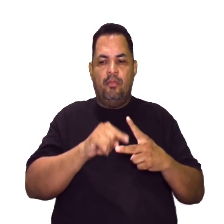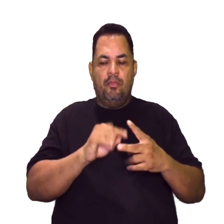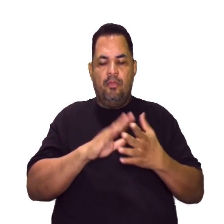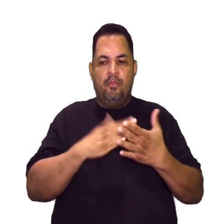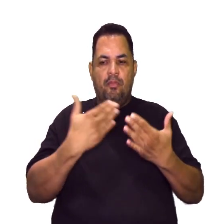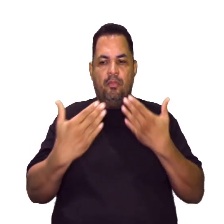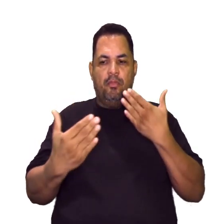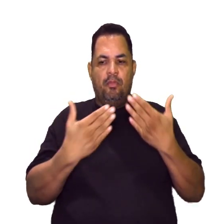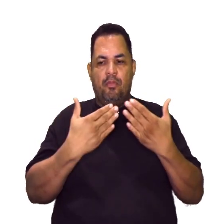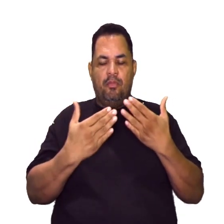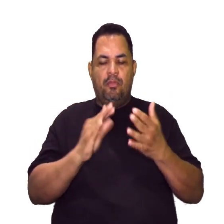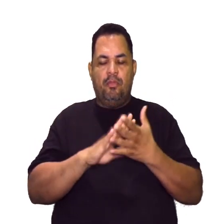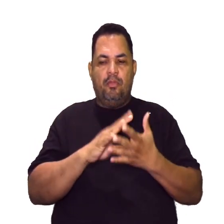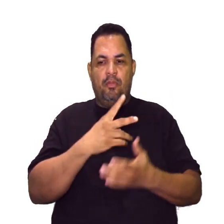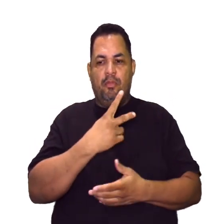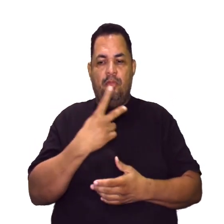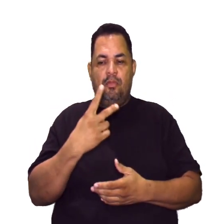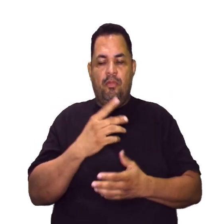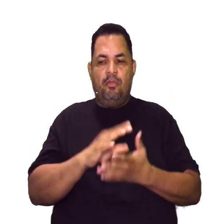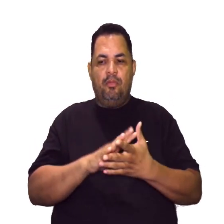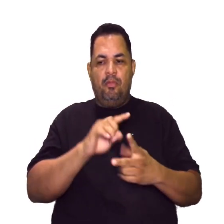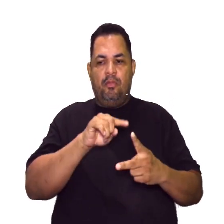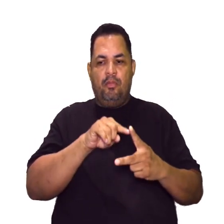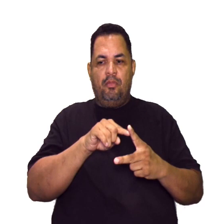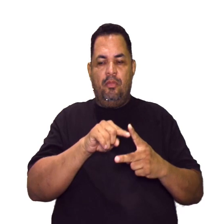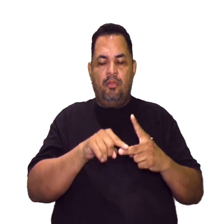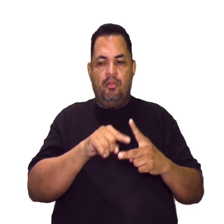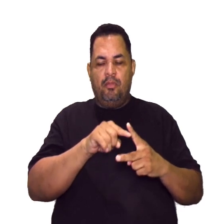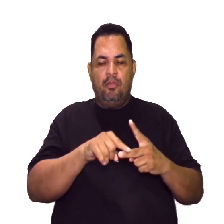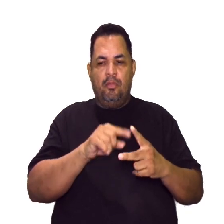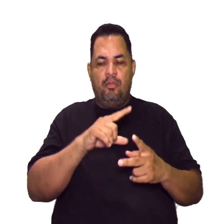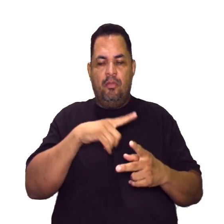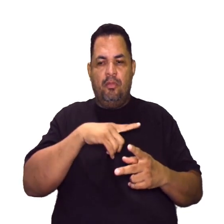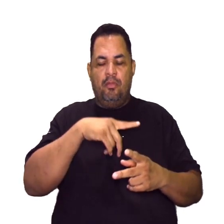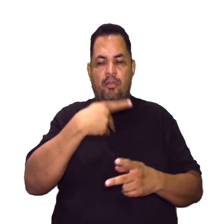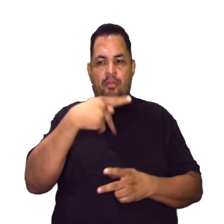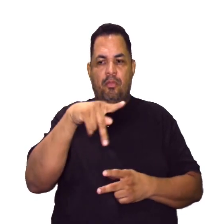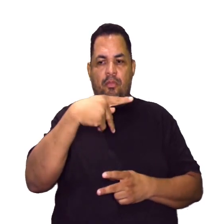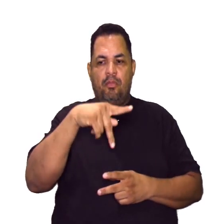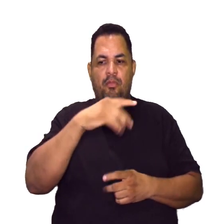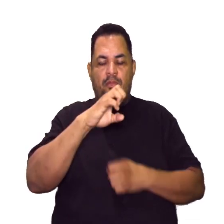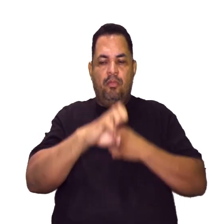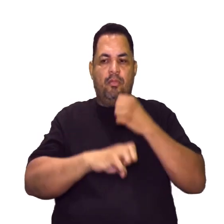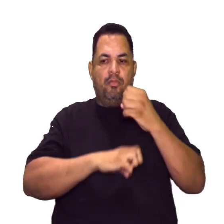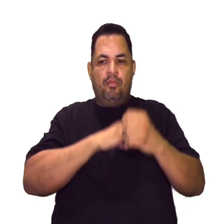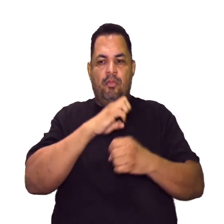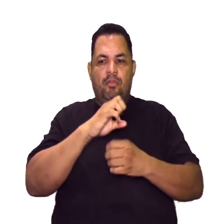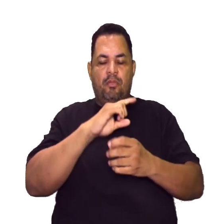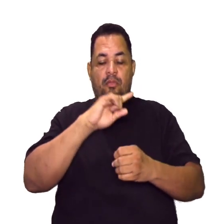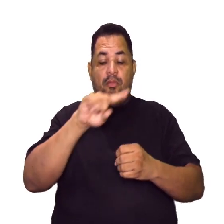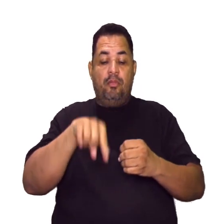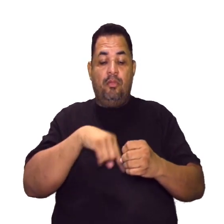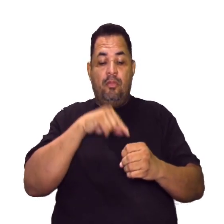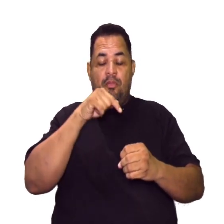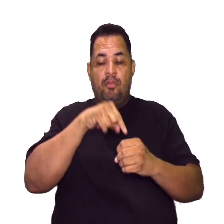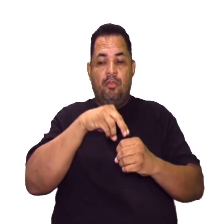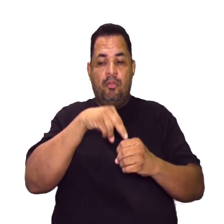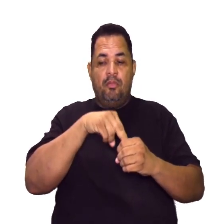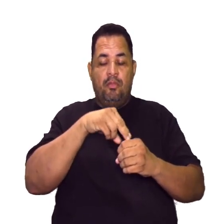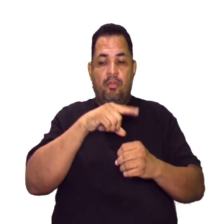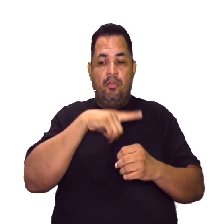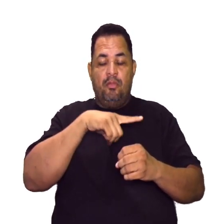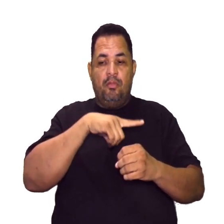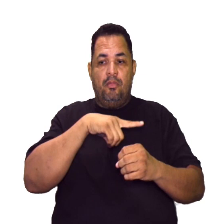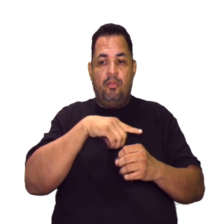Comparando a linear com a angular é porque sobra pares de elétrons ao redor do núcleo, e aí